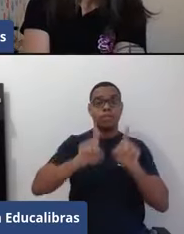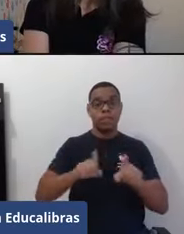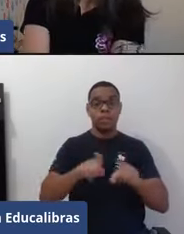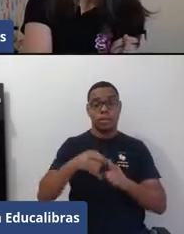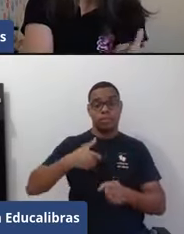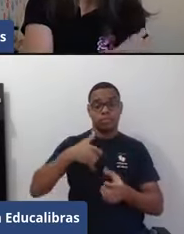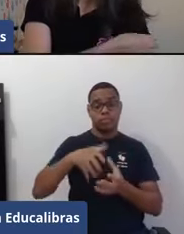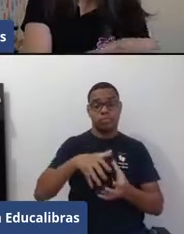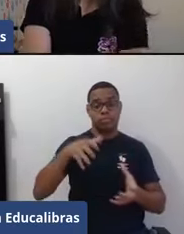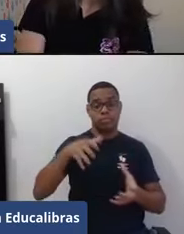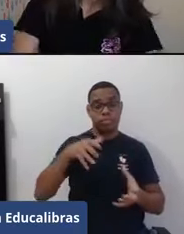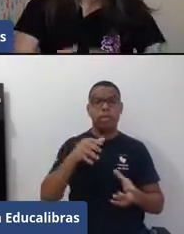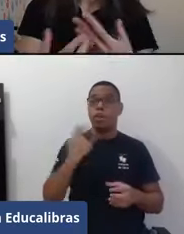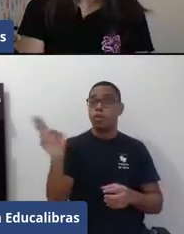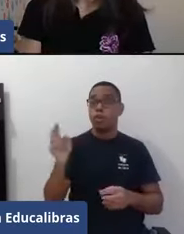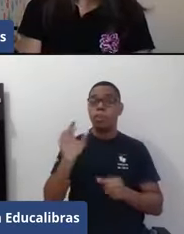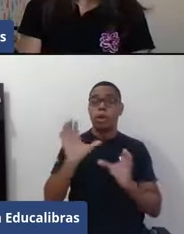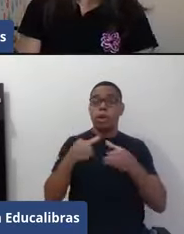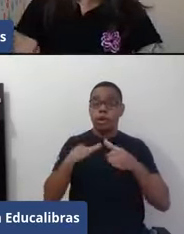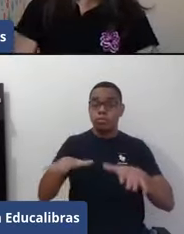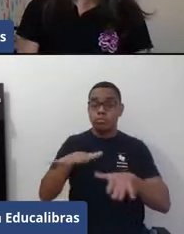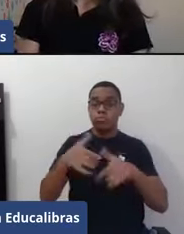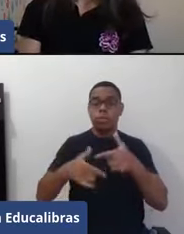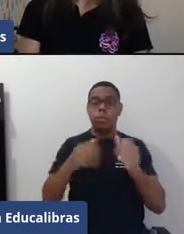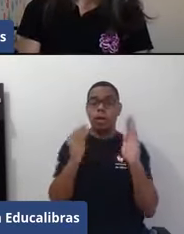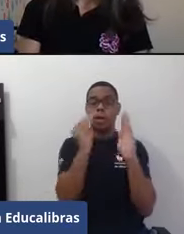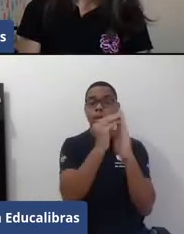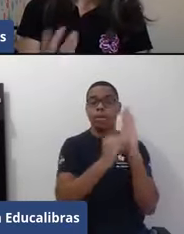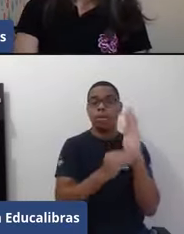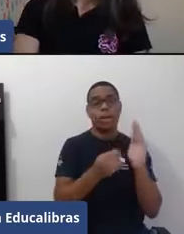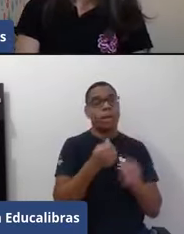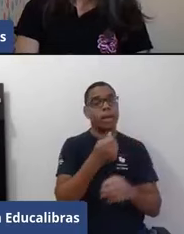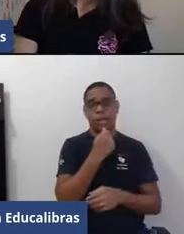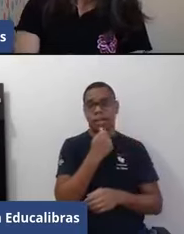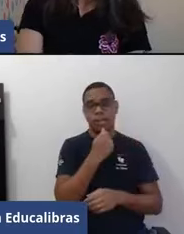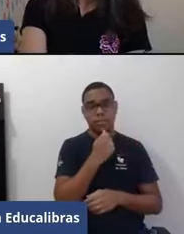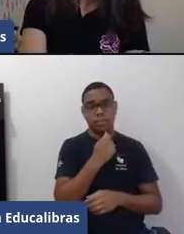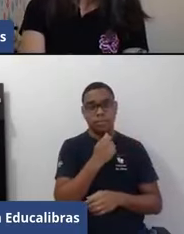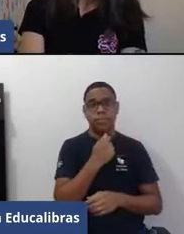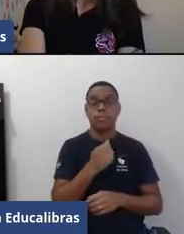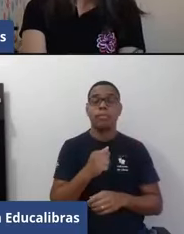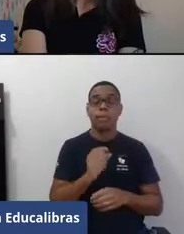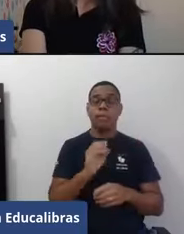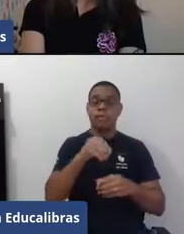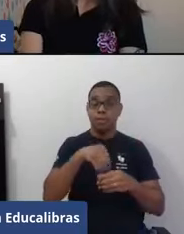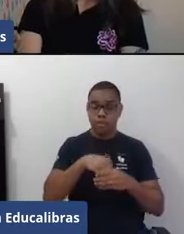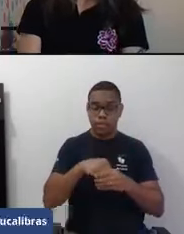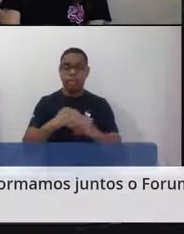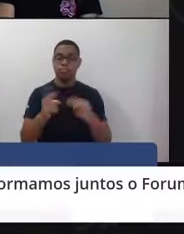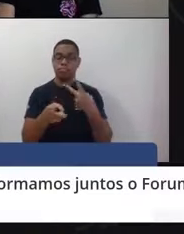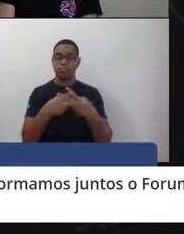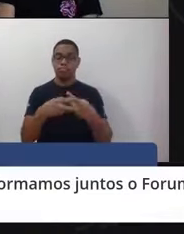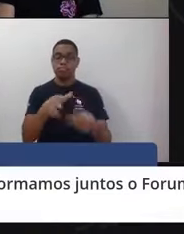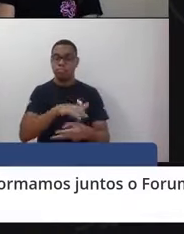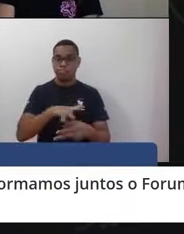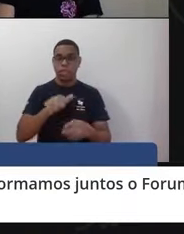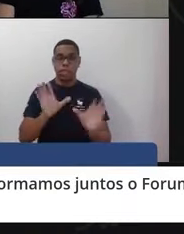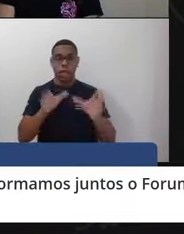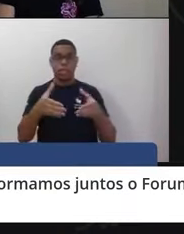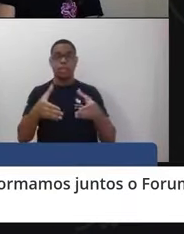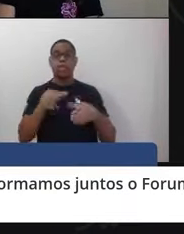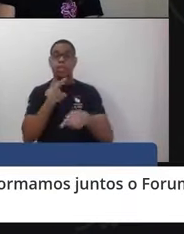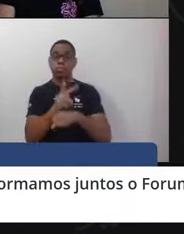na pauta, pode ver que ninguém discute, muito menos estão olhando para as mulheres que estão dentro do sistema prisional. Então, esse Tecer